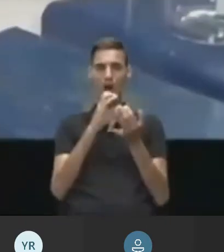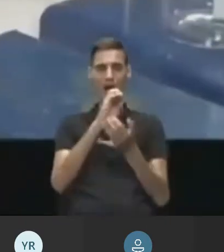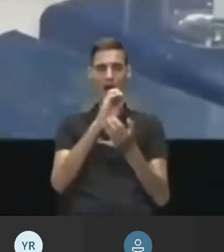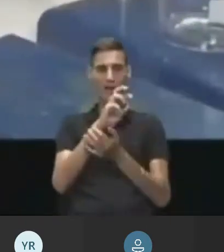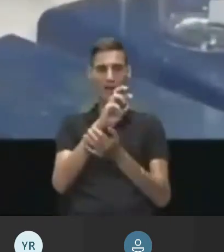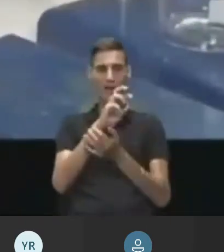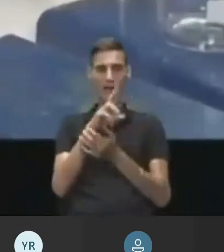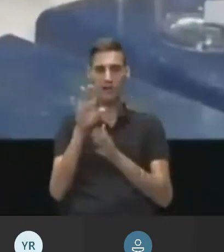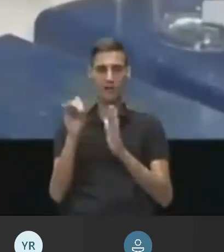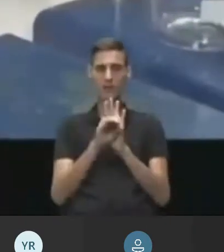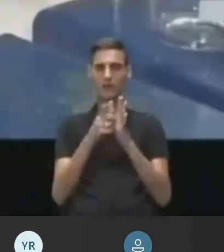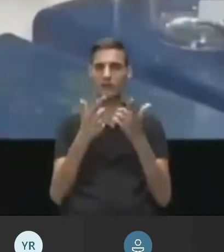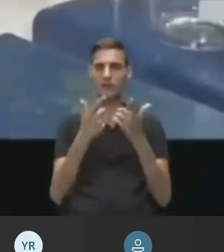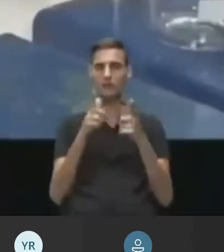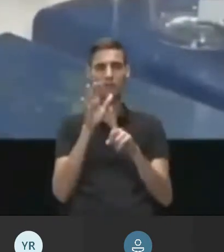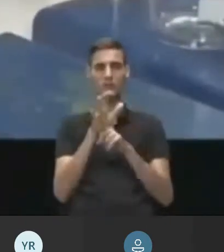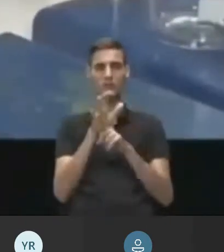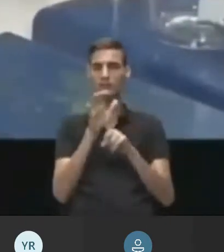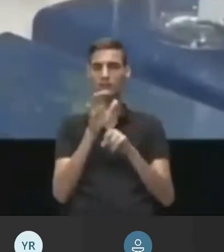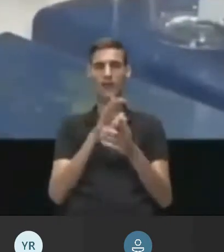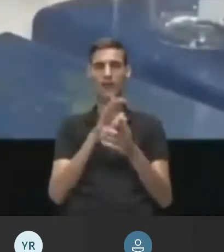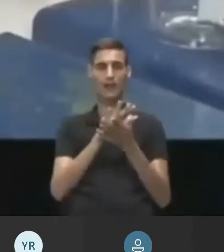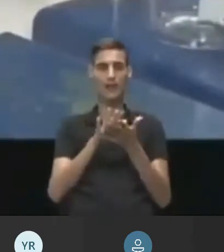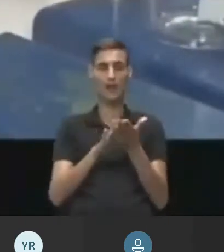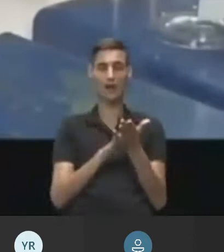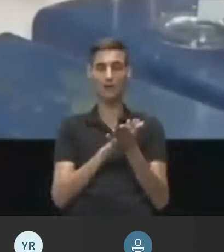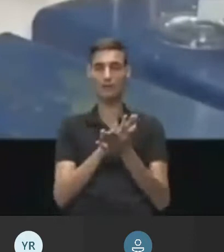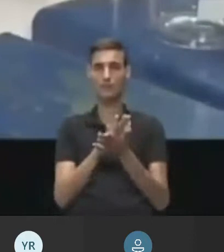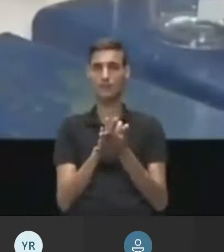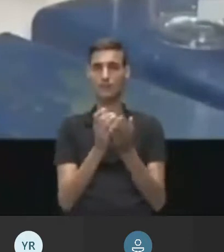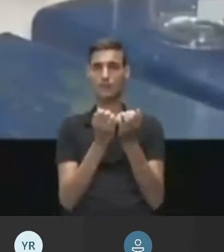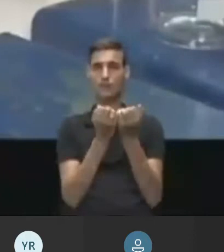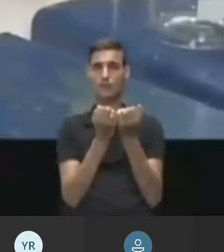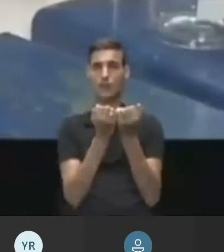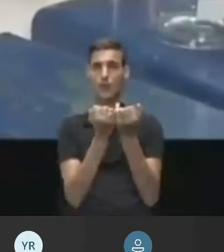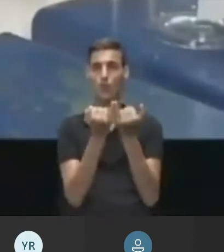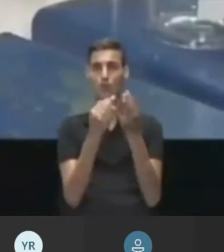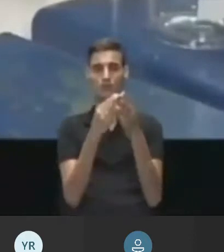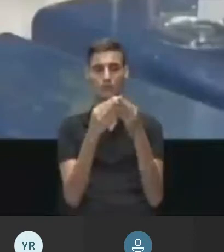E ficou apenas a parte orgânica no funil agora.